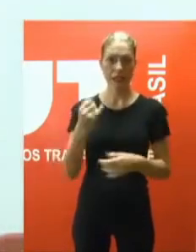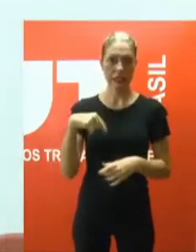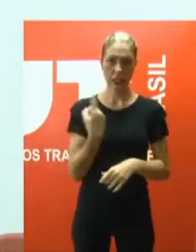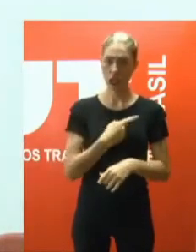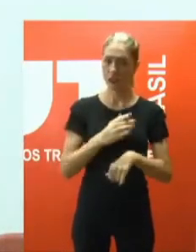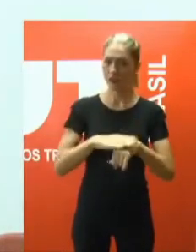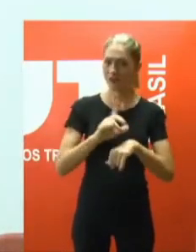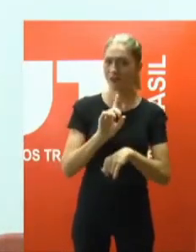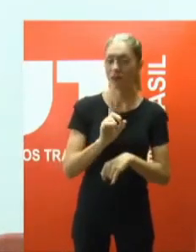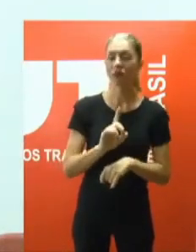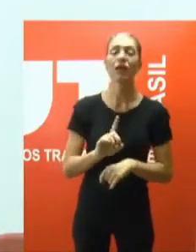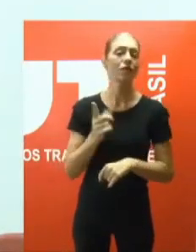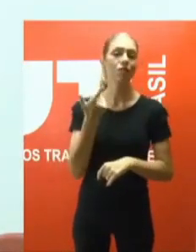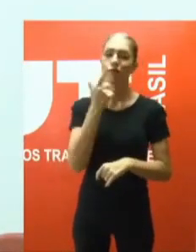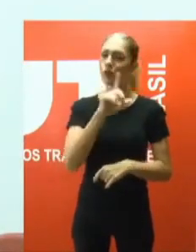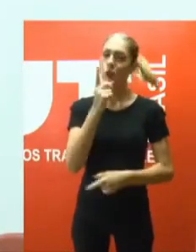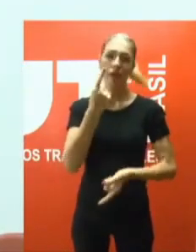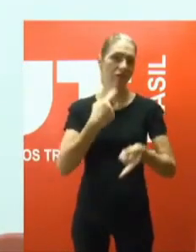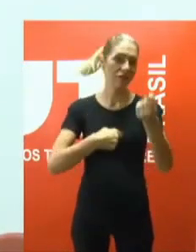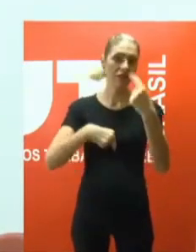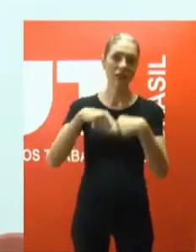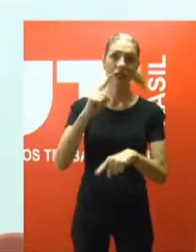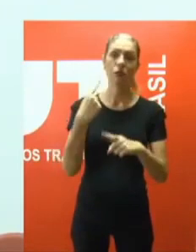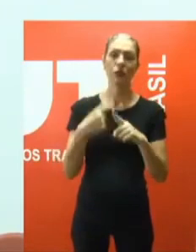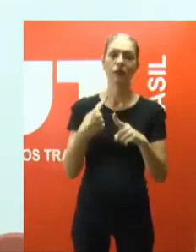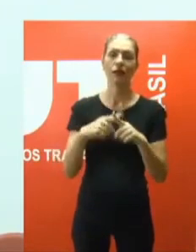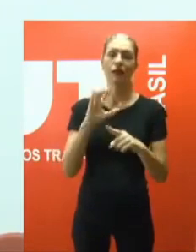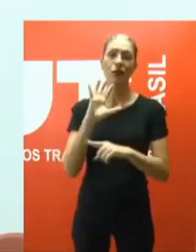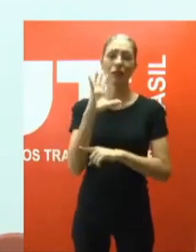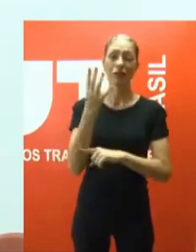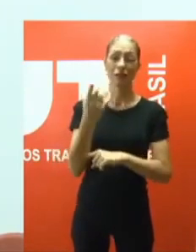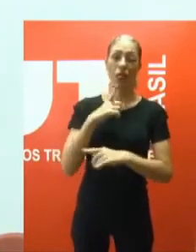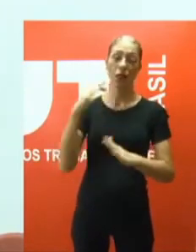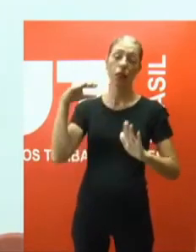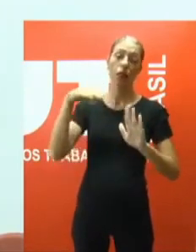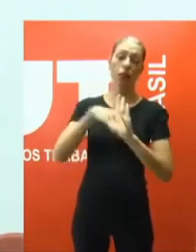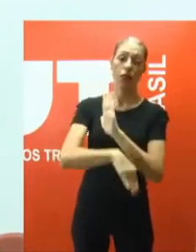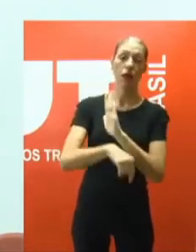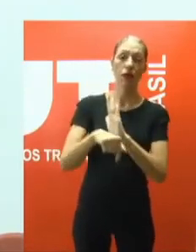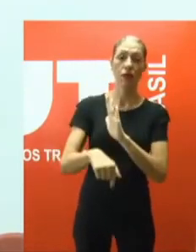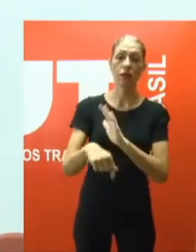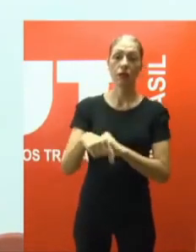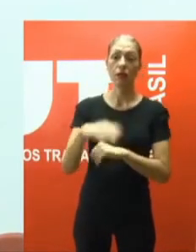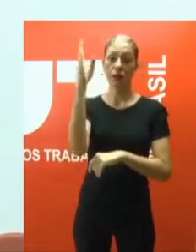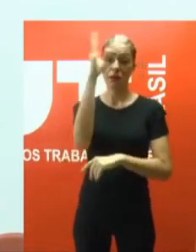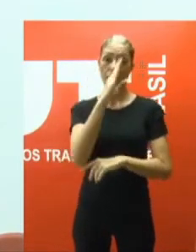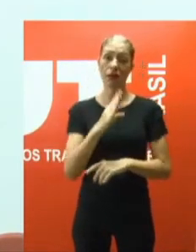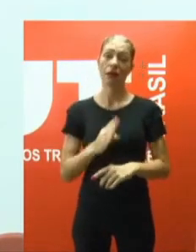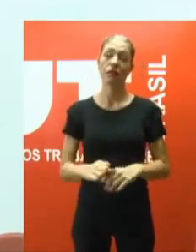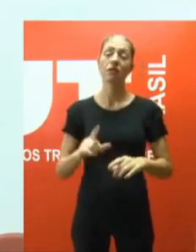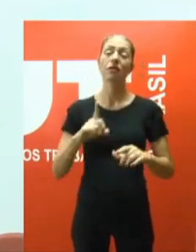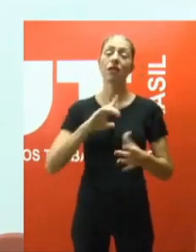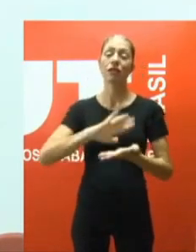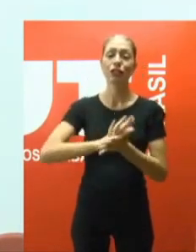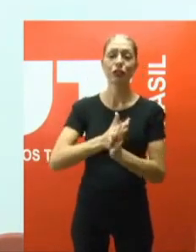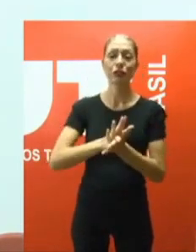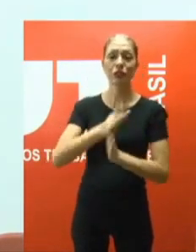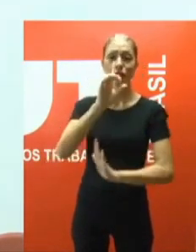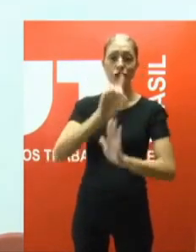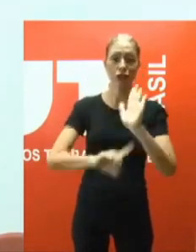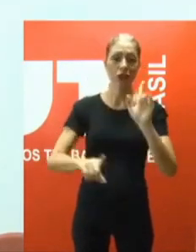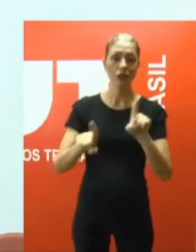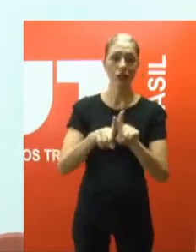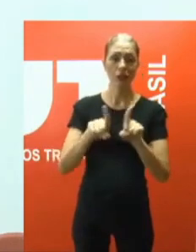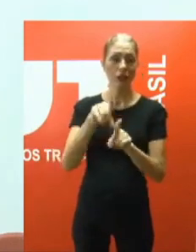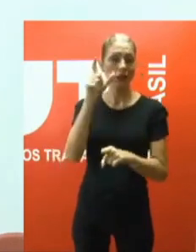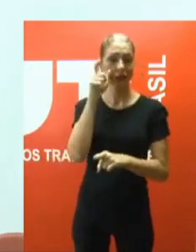não consegue vencer essa onda de retrocessos que nós temos no país, o desmonte do Estado brasileiro e a destruição dos direitos e dos interesses